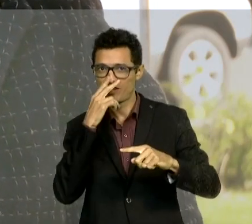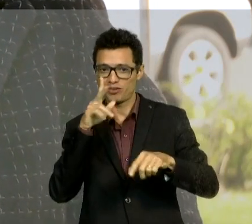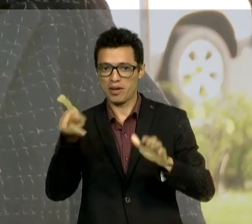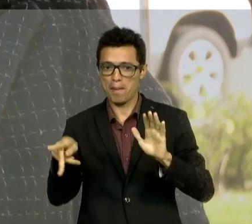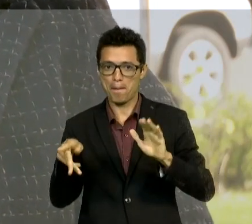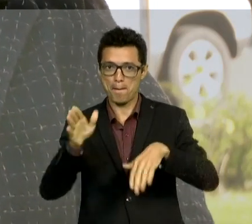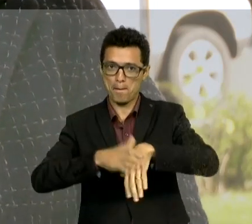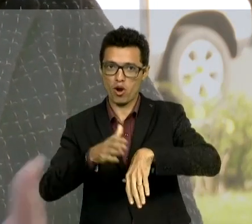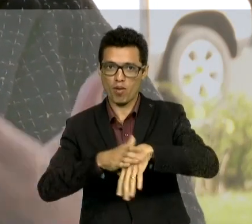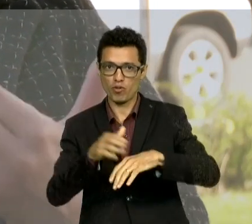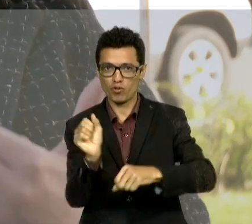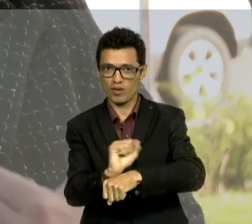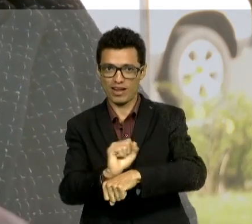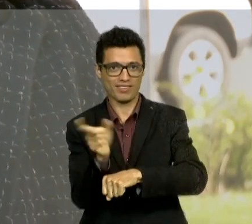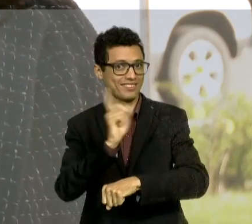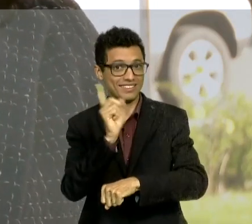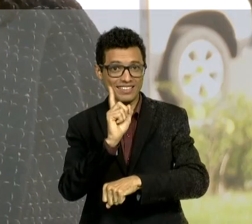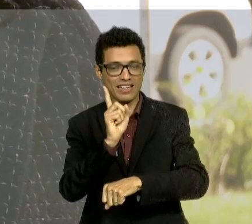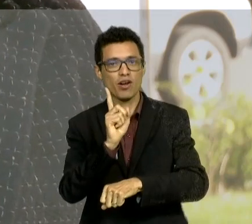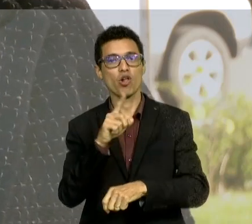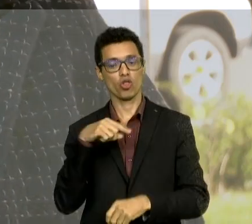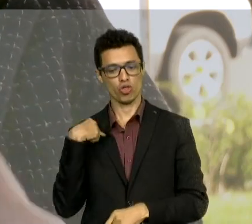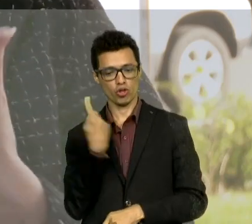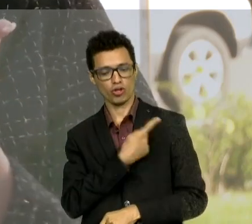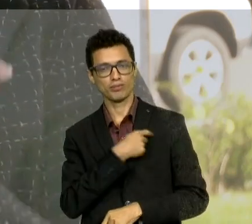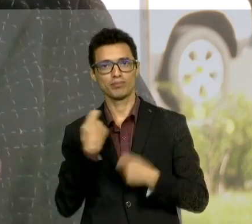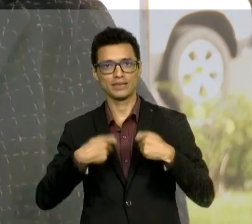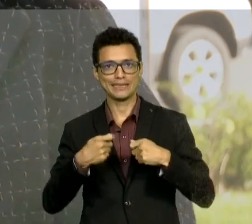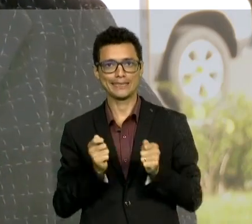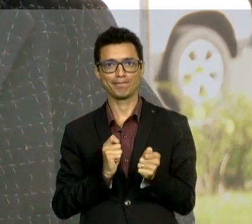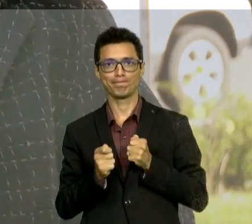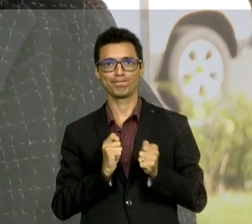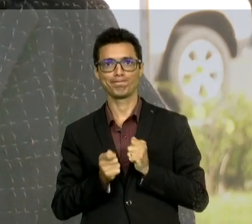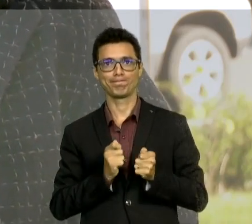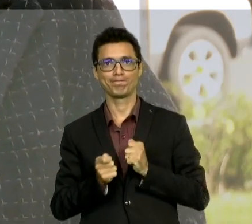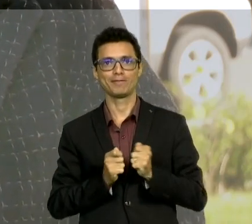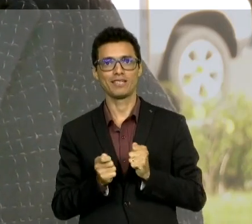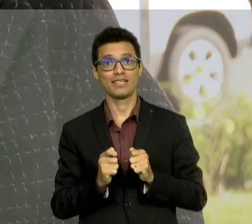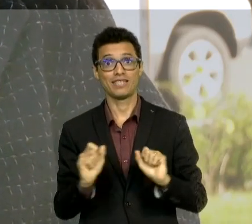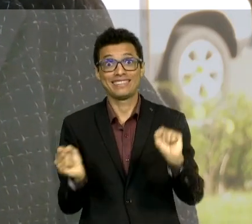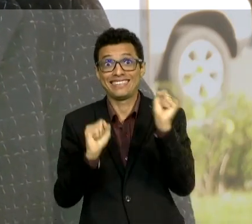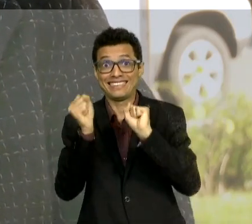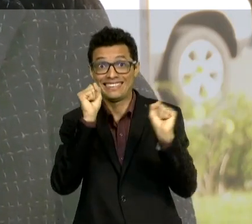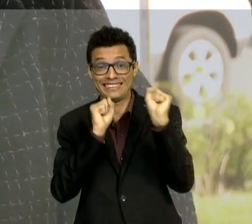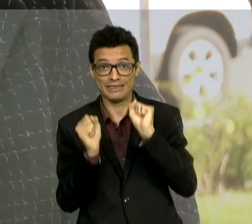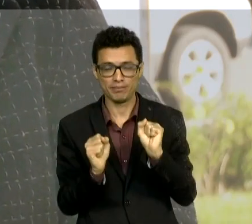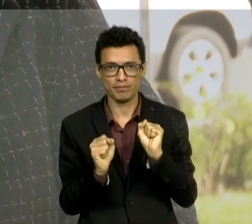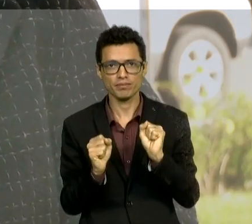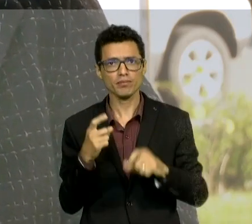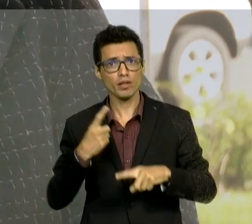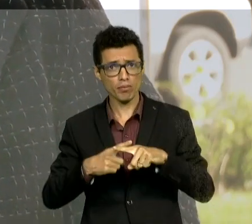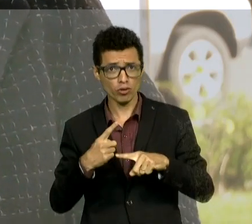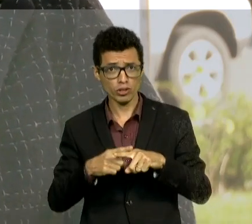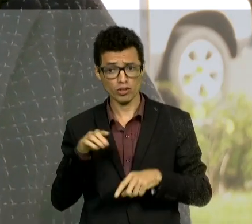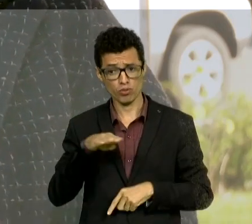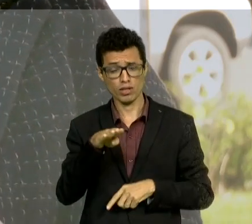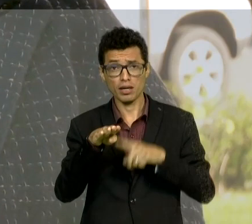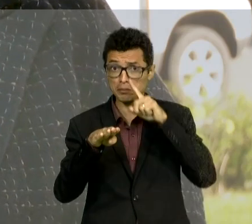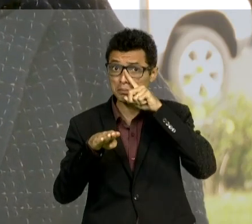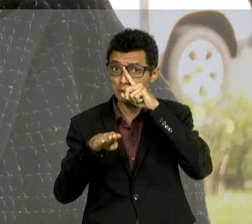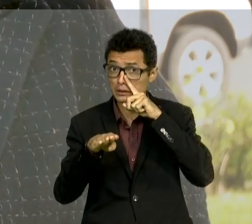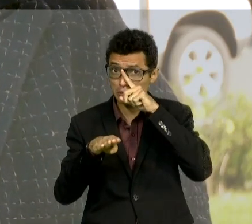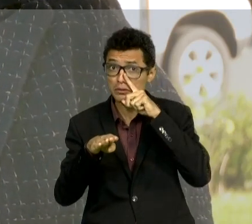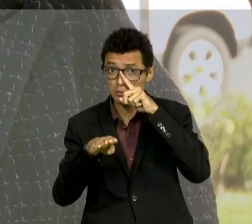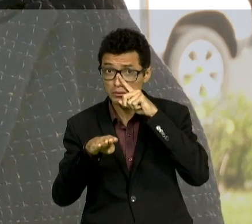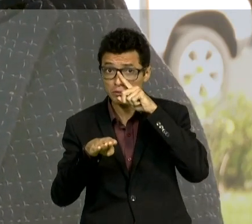né? A gente precisa trabalhar o estresse para poder a gente estar. Porque o veículo é um risco, né? Um risco